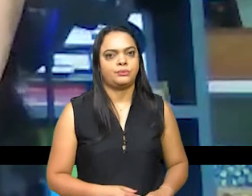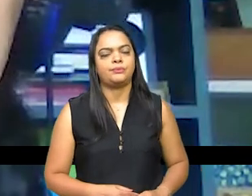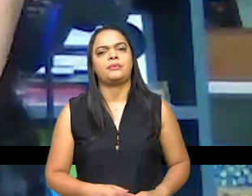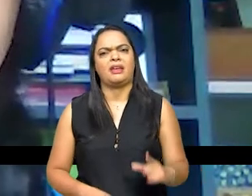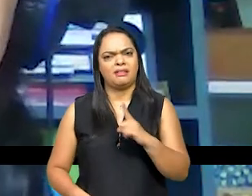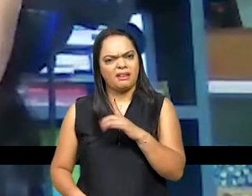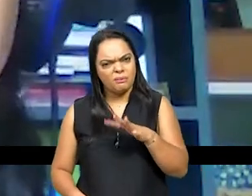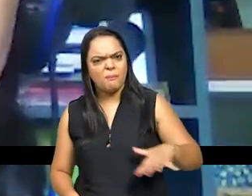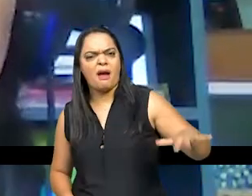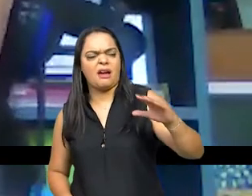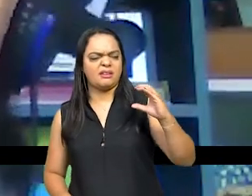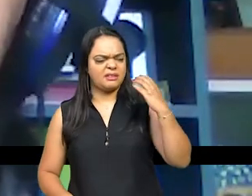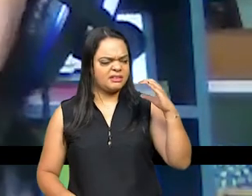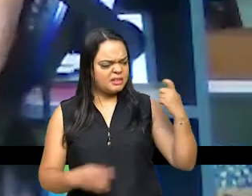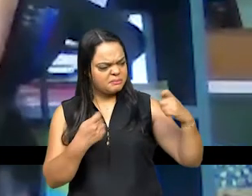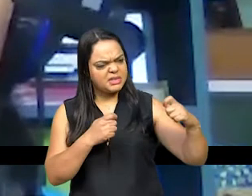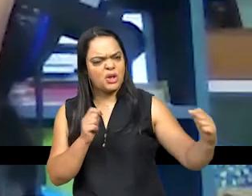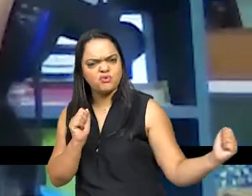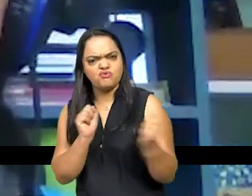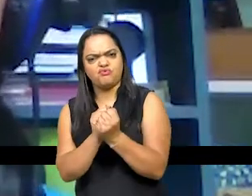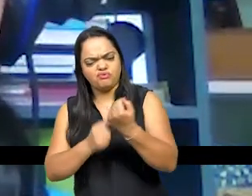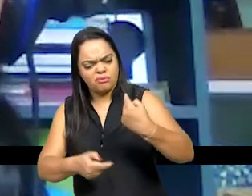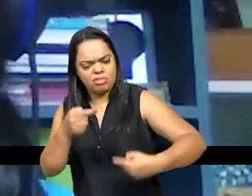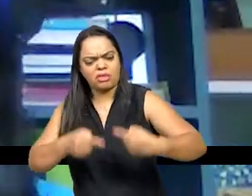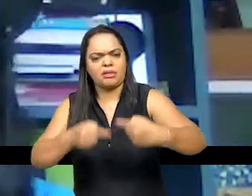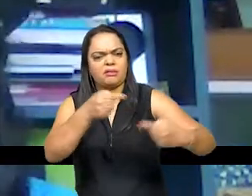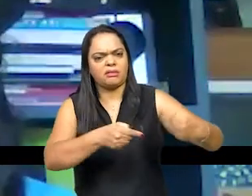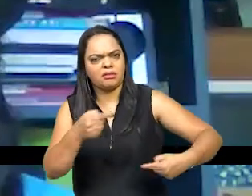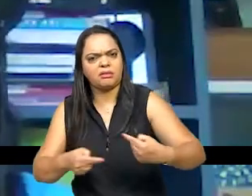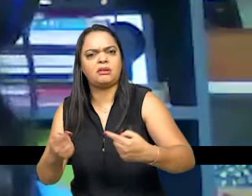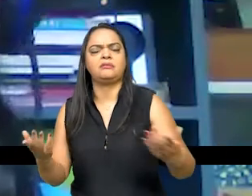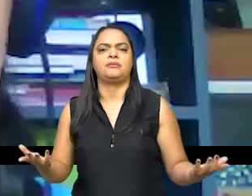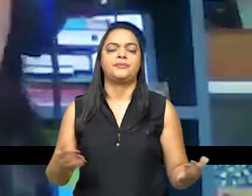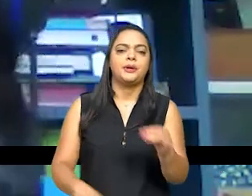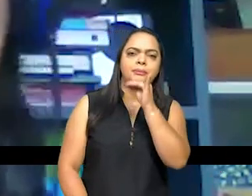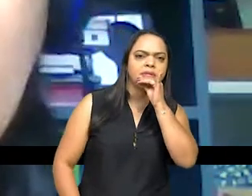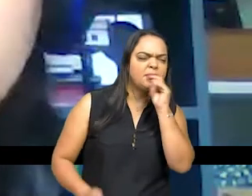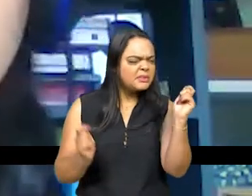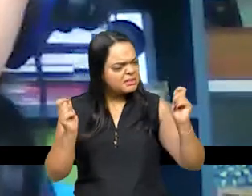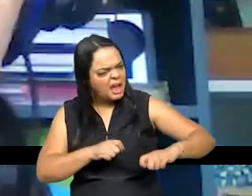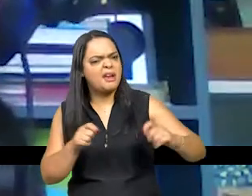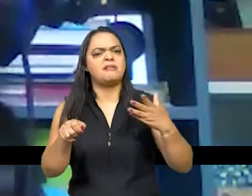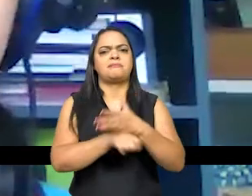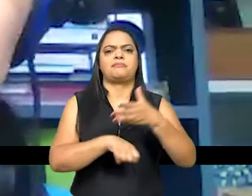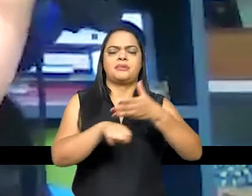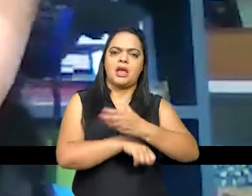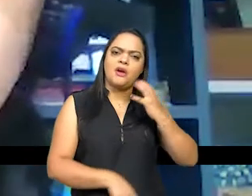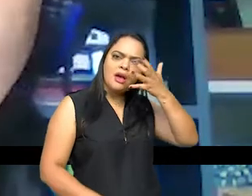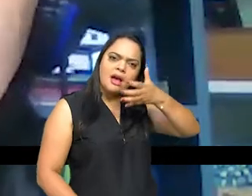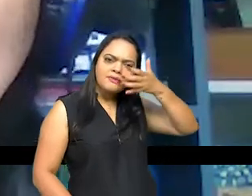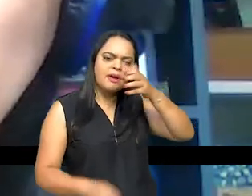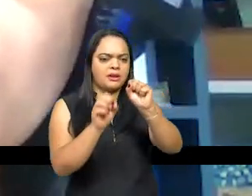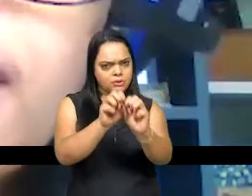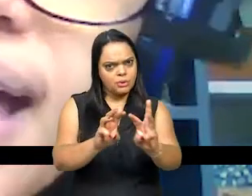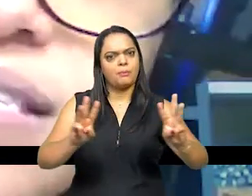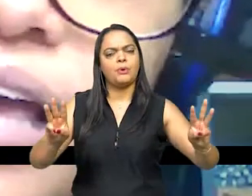da ciência que a gente tem que chamar junto para discutir, que, por exemplo, poderia participar de uma fala do Portal